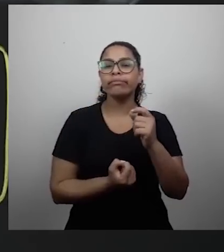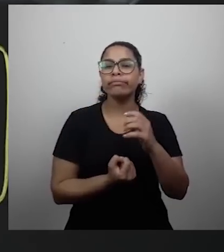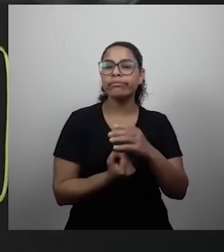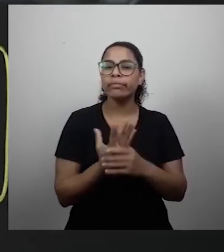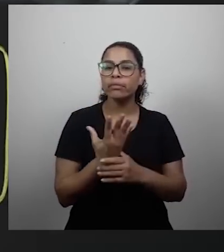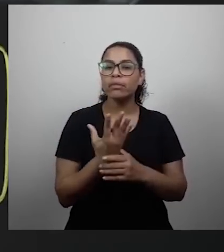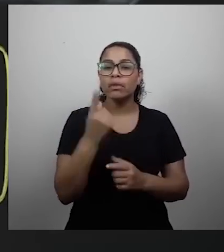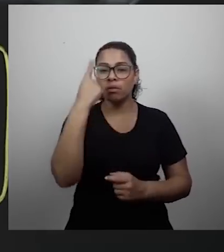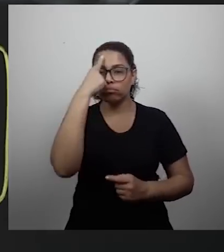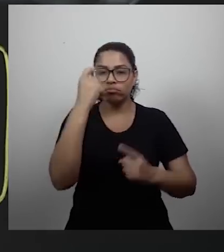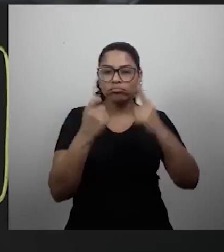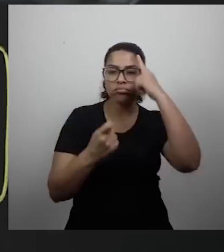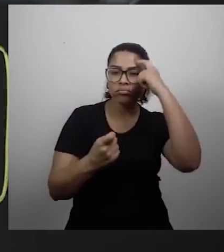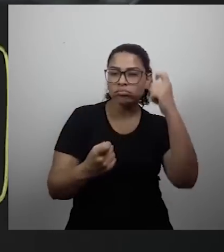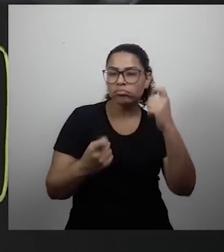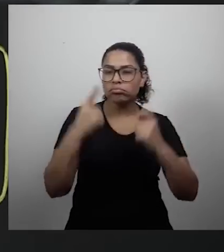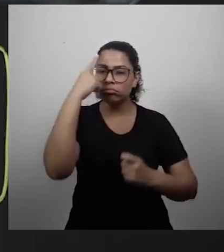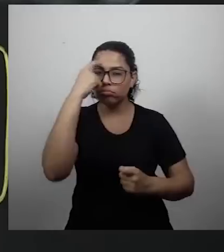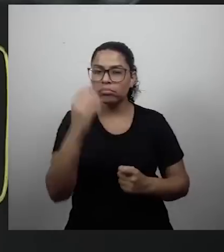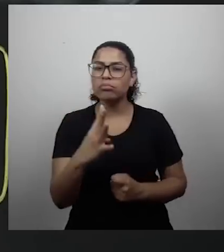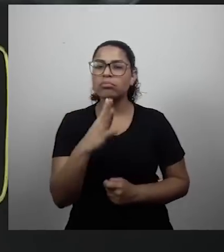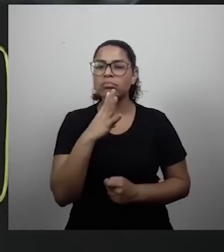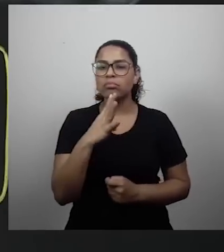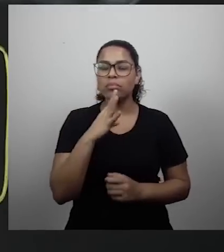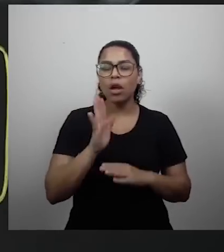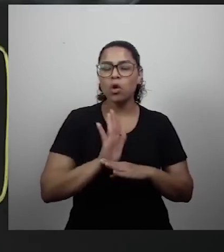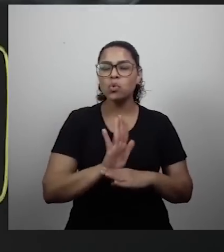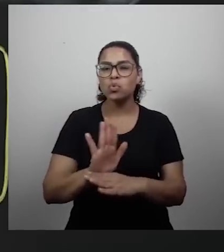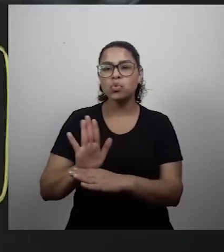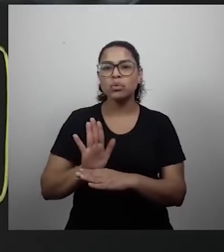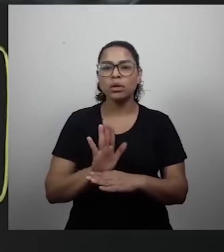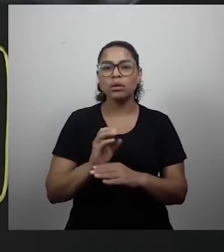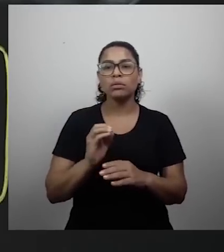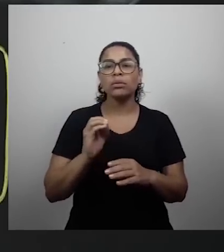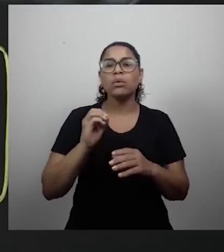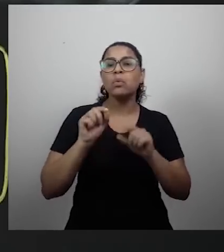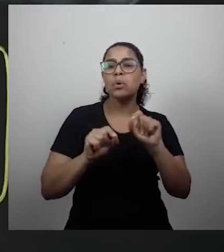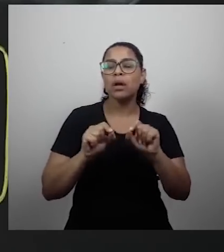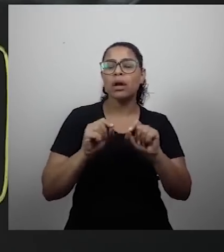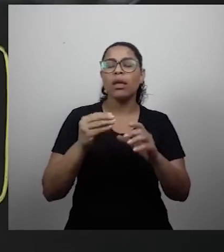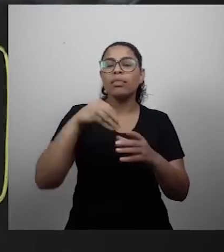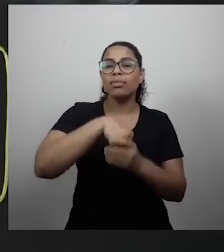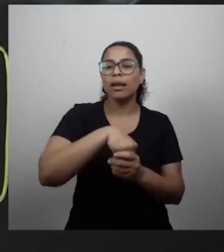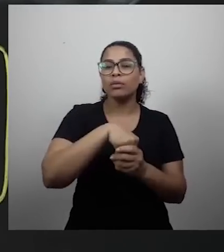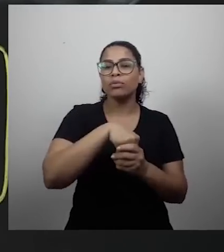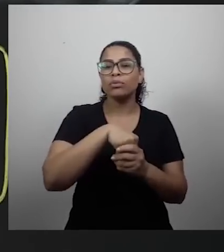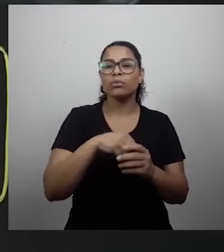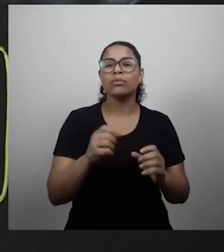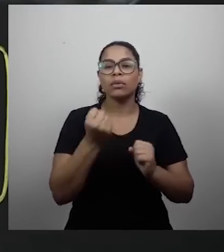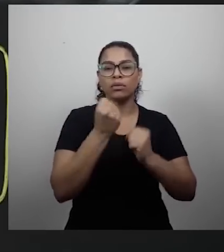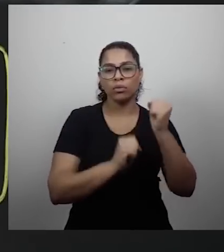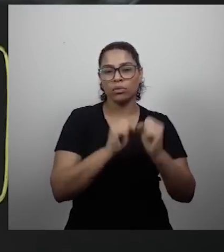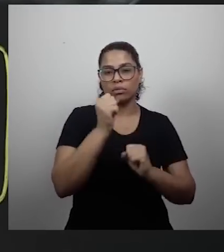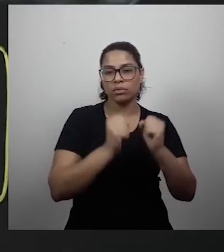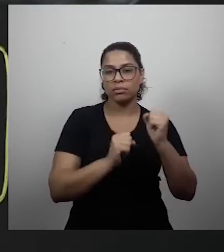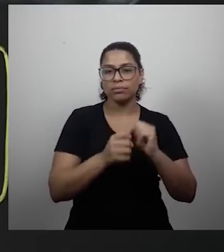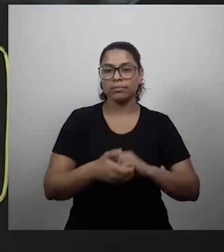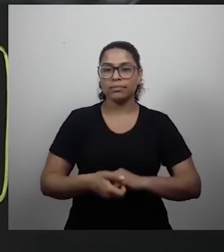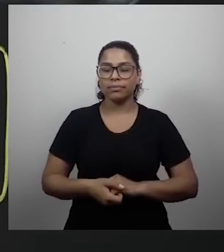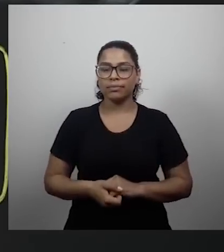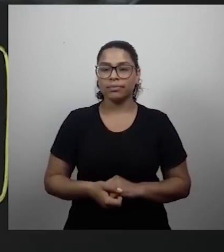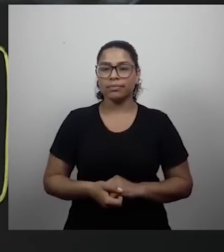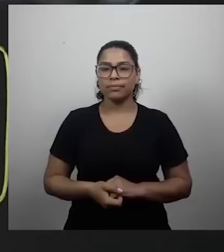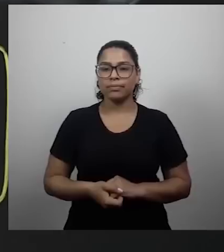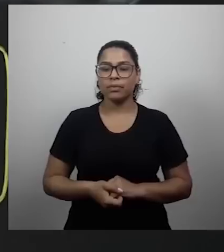alguns conhecimentos que acabaram ajudando na indústria. Uma delas foi o desenvolvimento, um dos